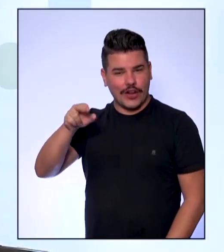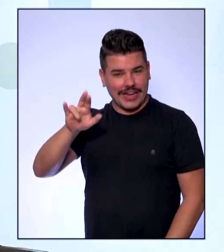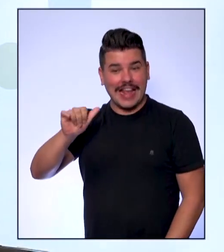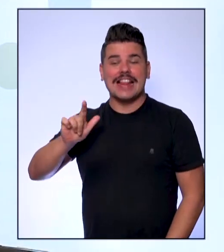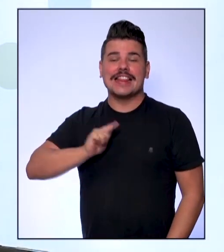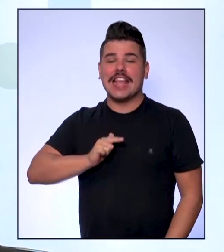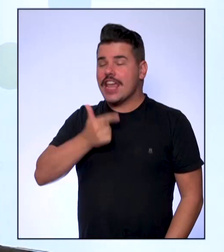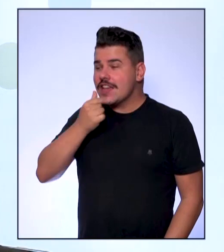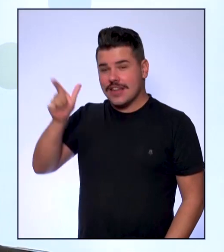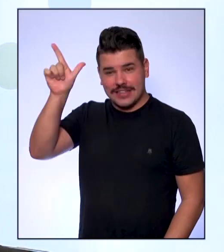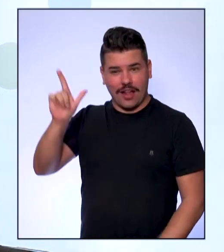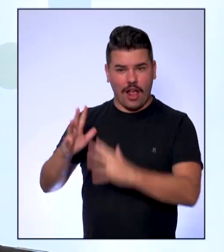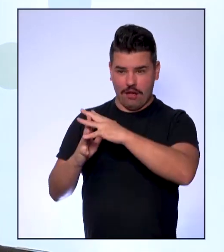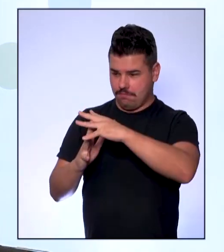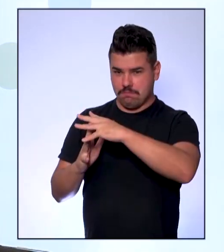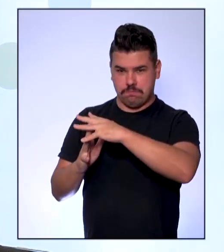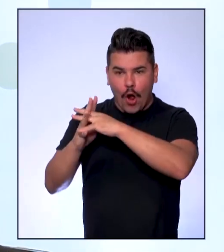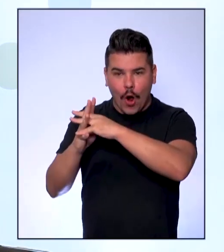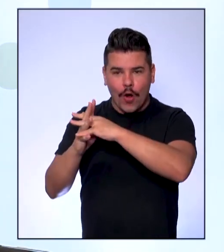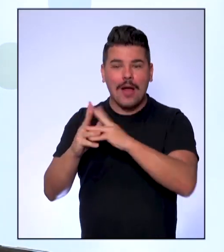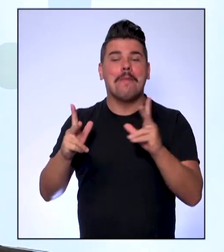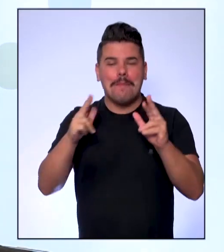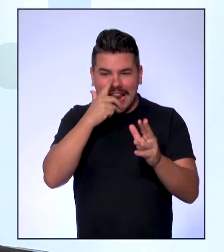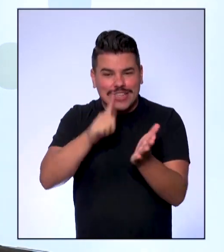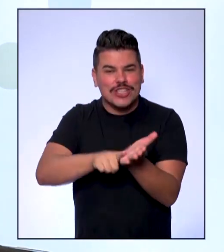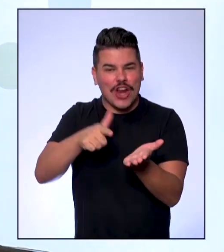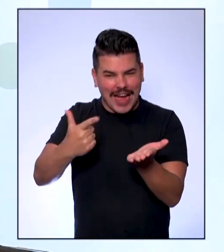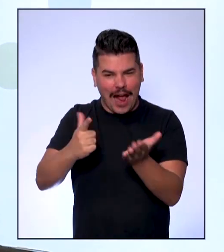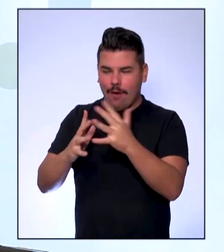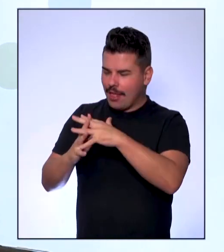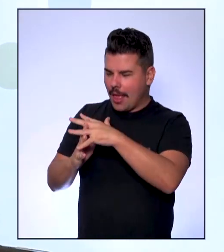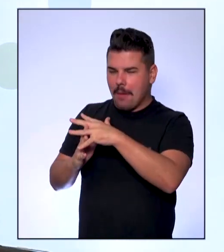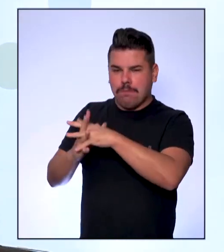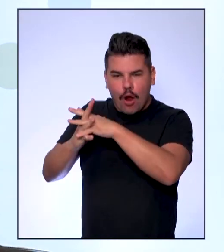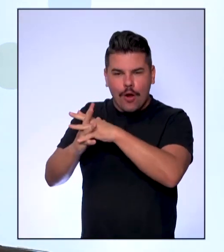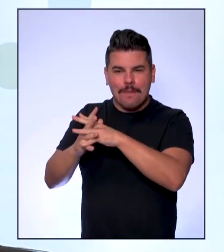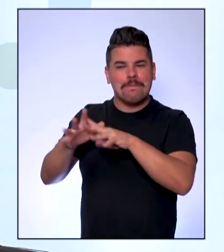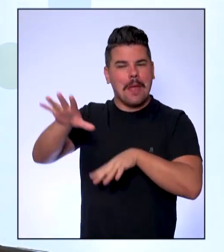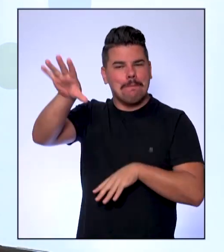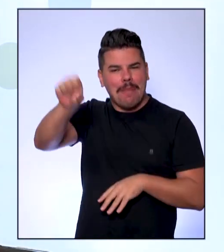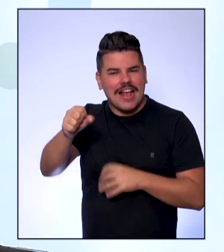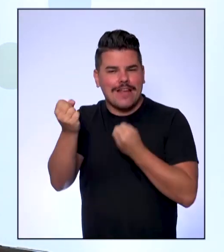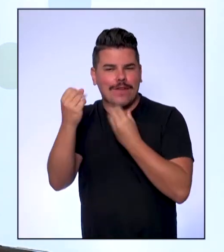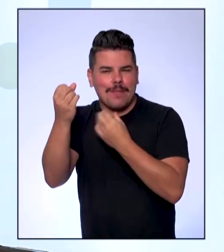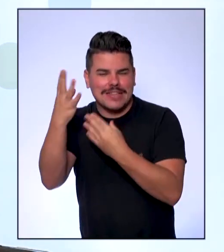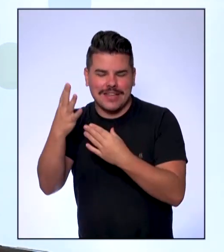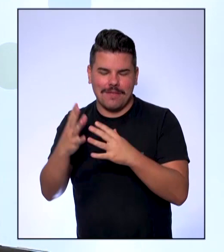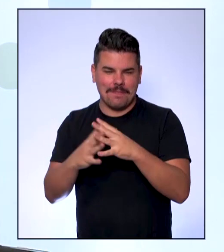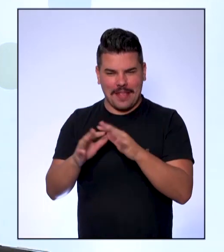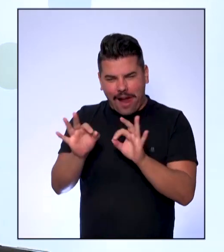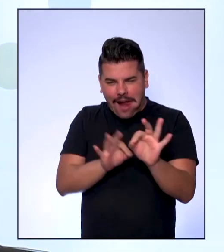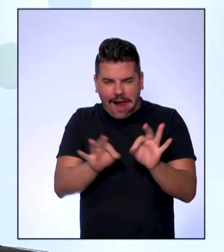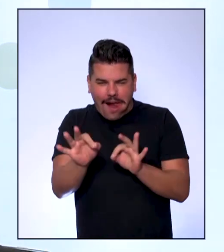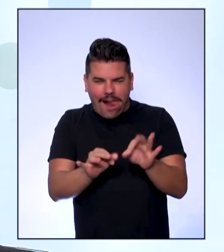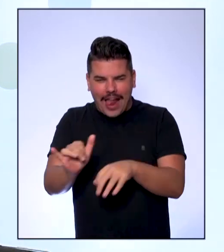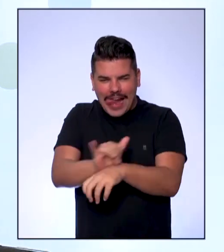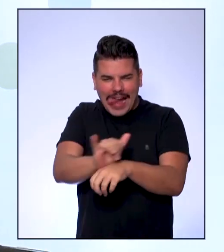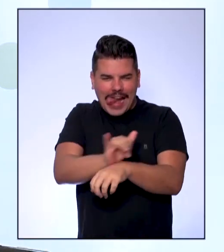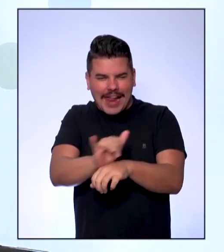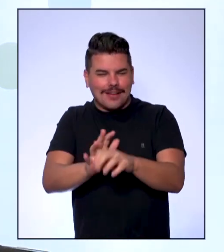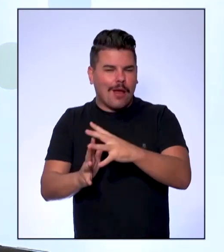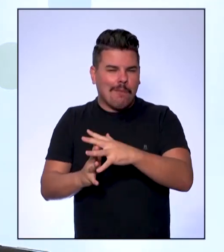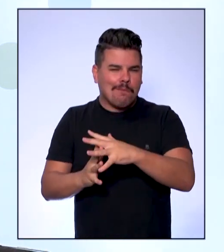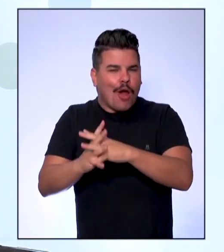ele pega notícias e ele faz uma sátira, uma brincadeira, ele vai ali, vai zoar a notícia, as pessoas que estão envolvidas. Mas qual é a questão?